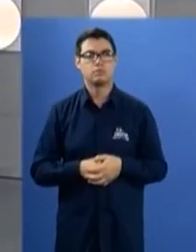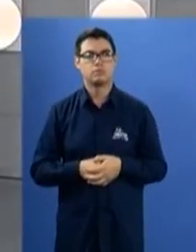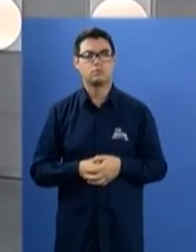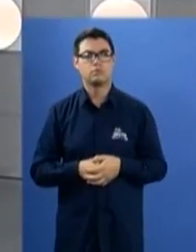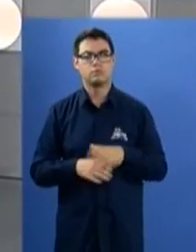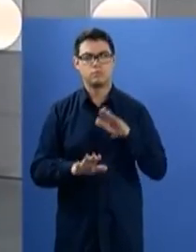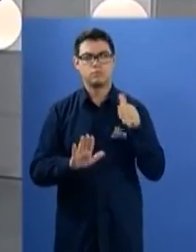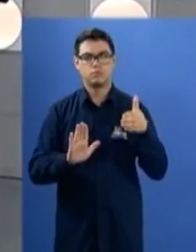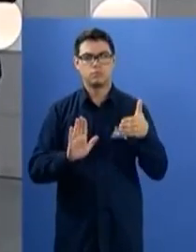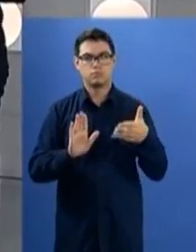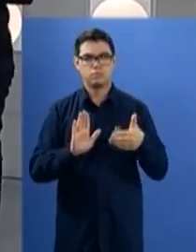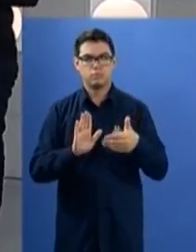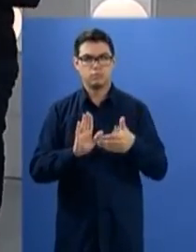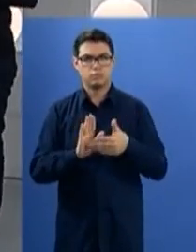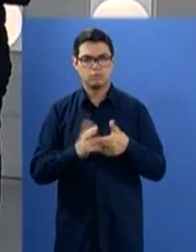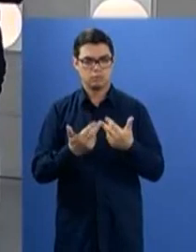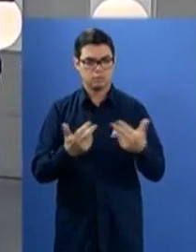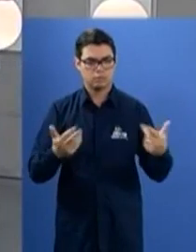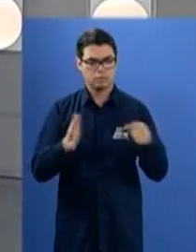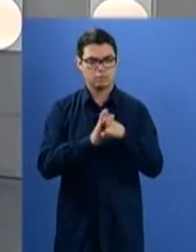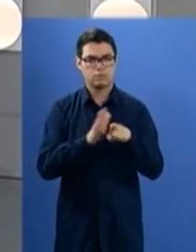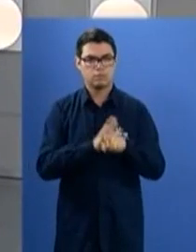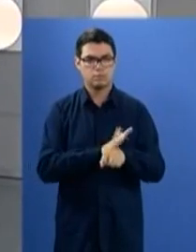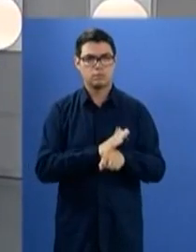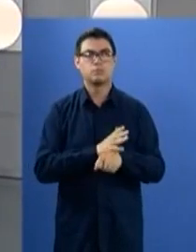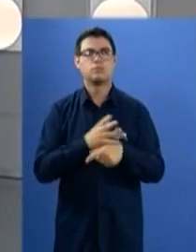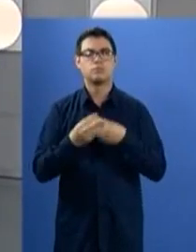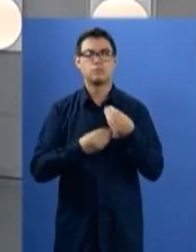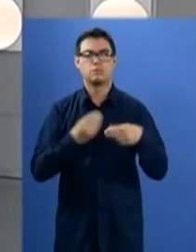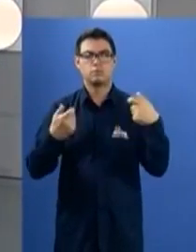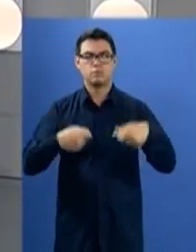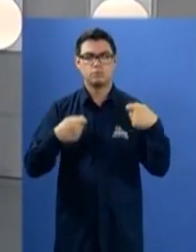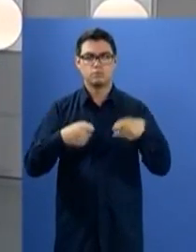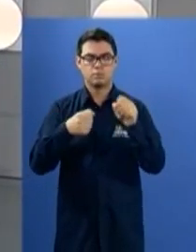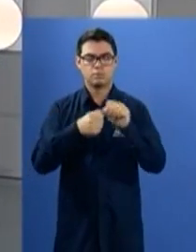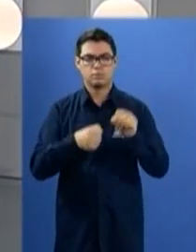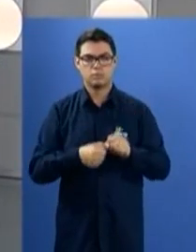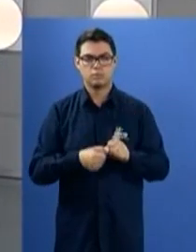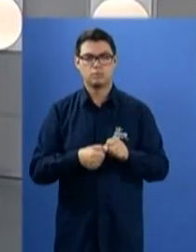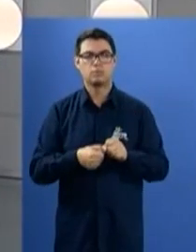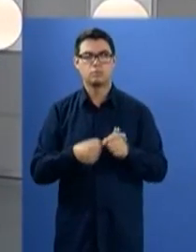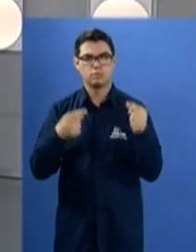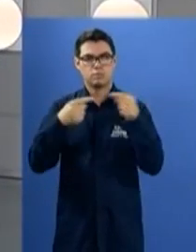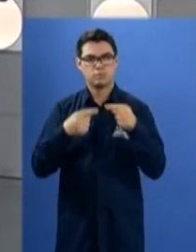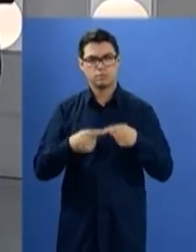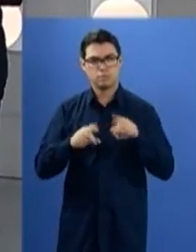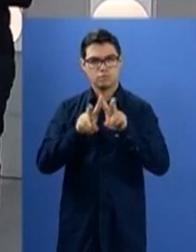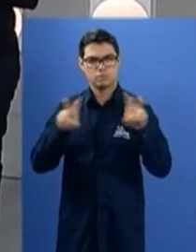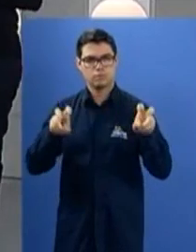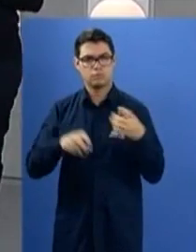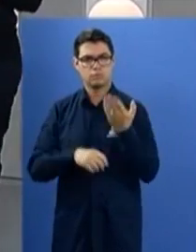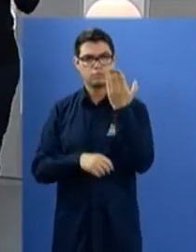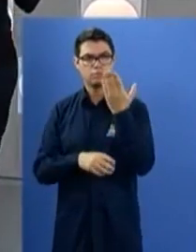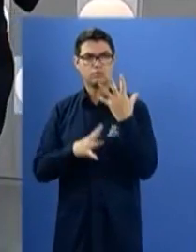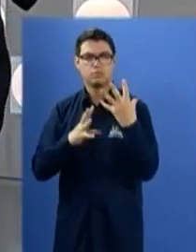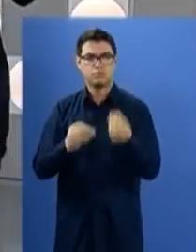Então, todas essas são questões, aluno, que nós precisamos fazer sobre estes temas.